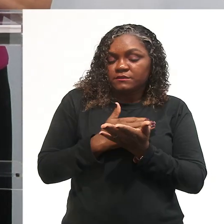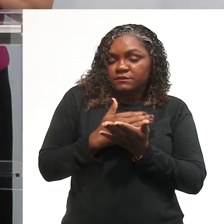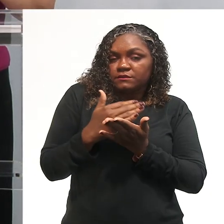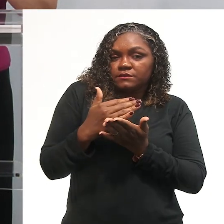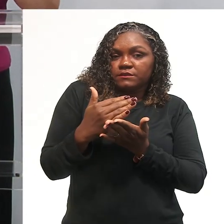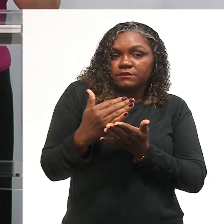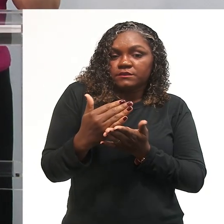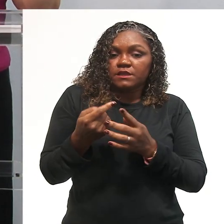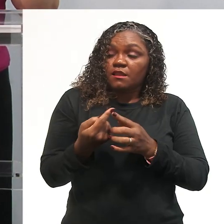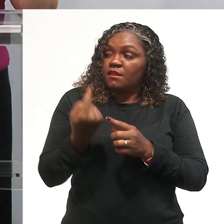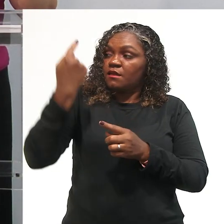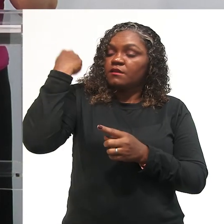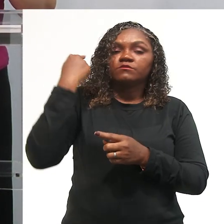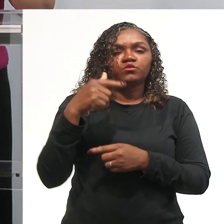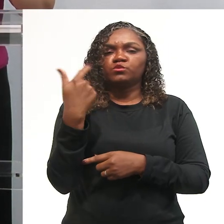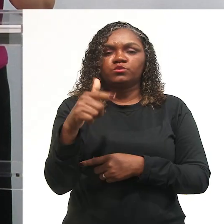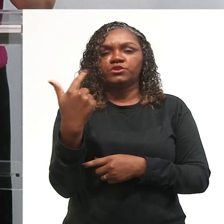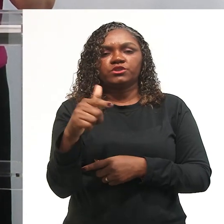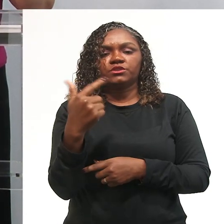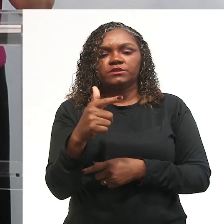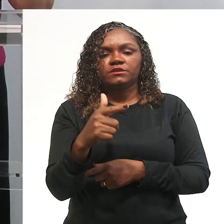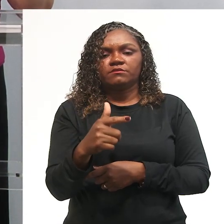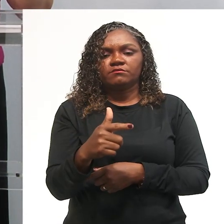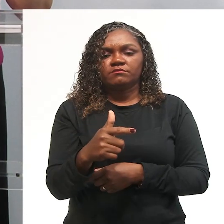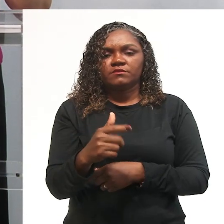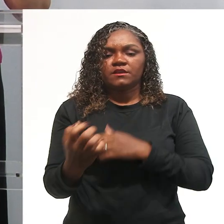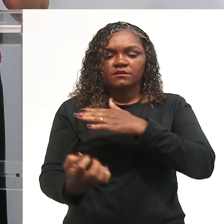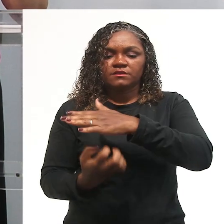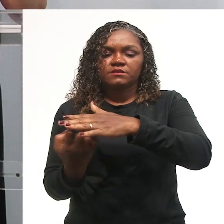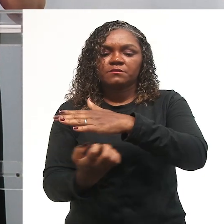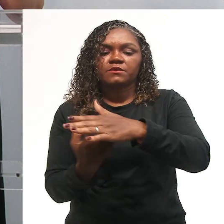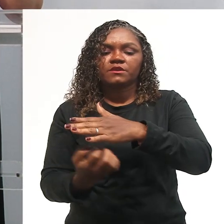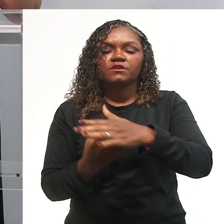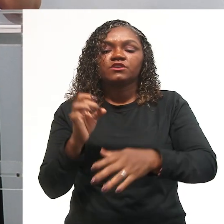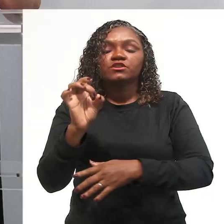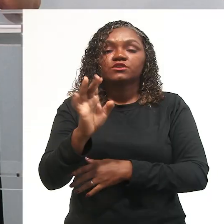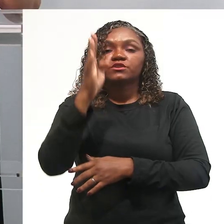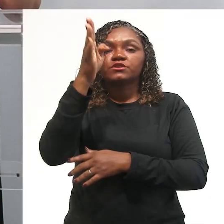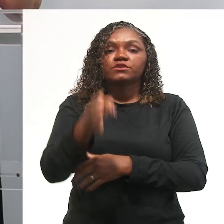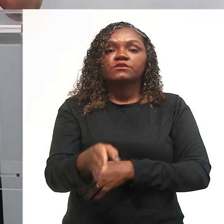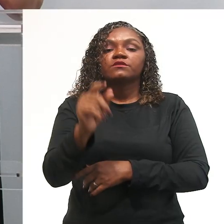mesmo, não existia nada disso. As organizações trabalhavam com